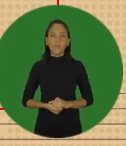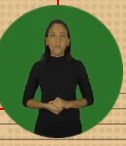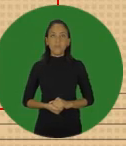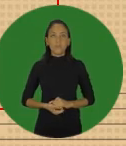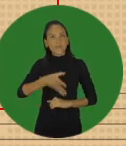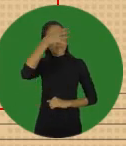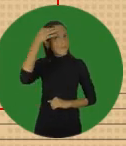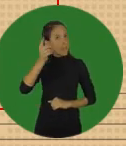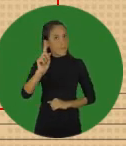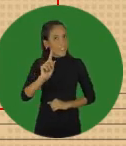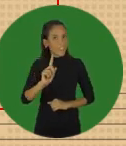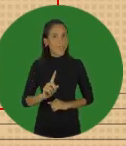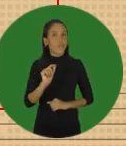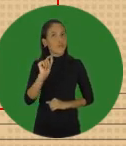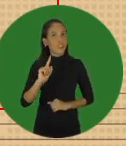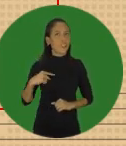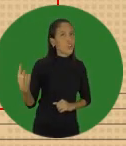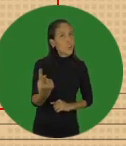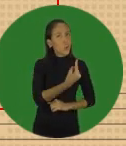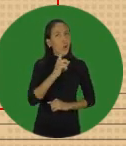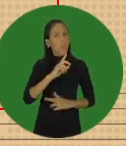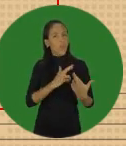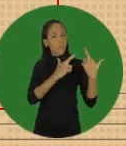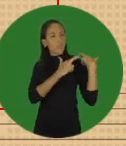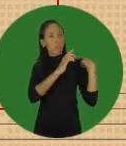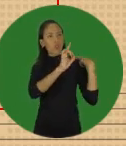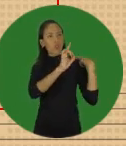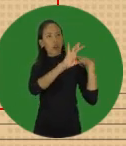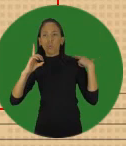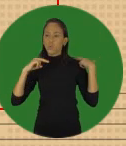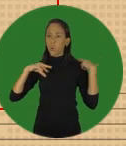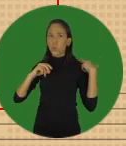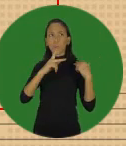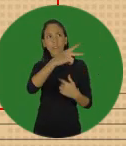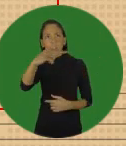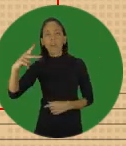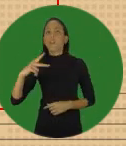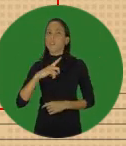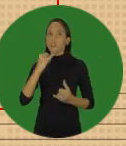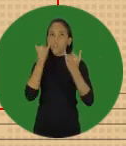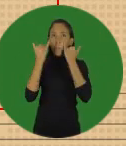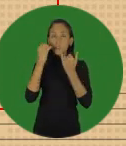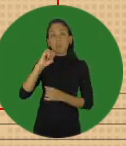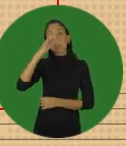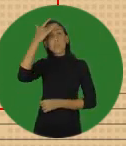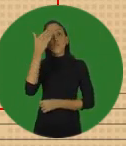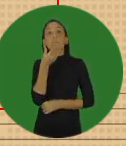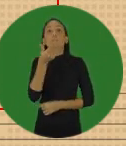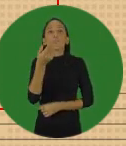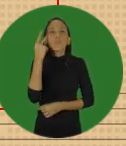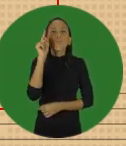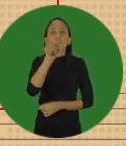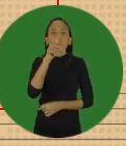Não esqueça, somos os donos dos nossos dados. Sempre que pedirem algum dado pessoal para você, ou sempre